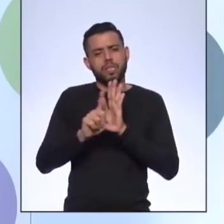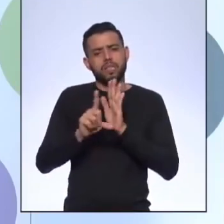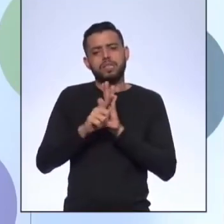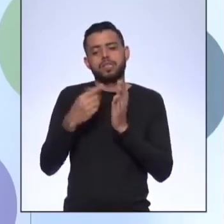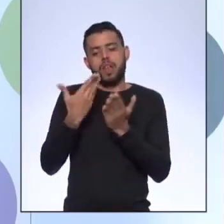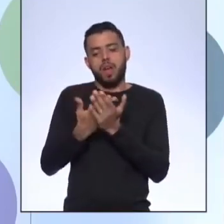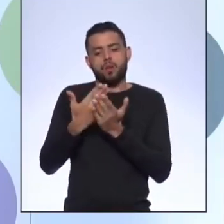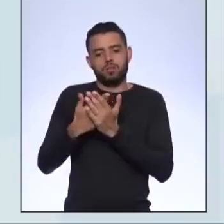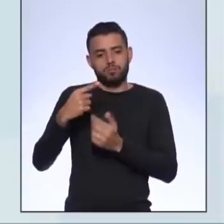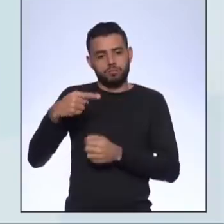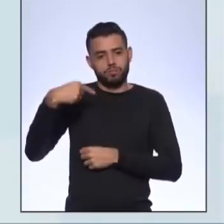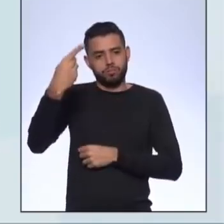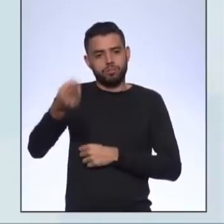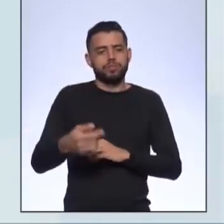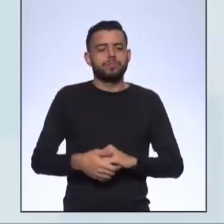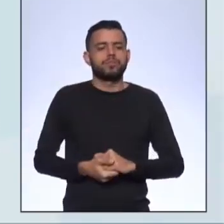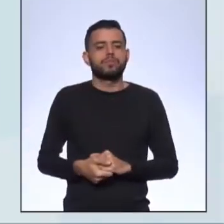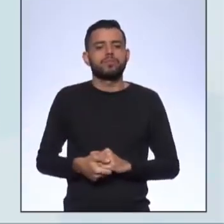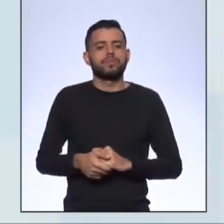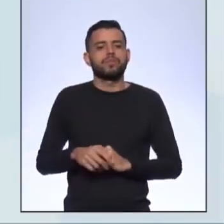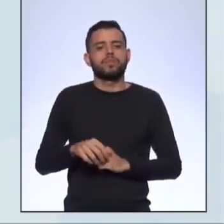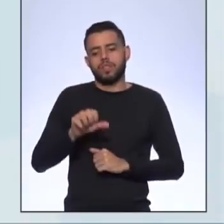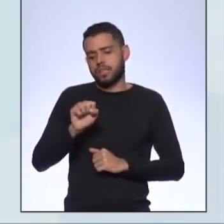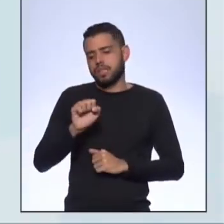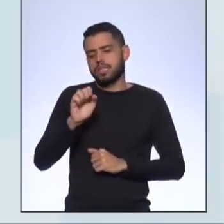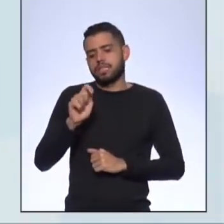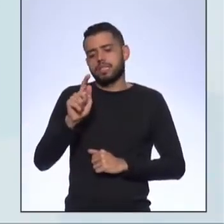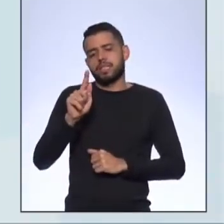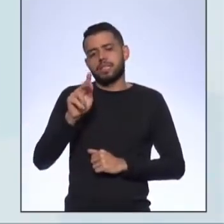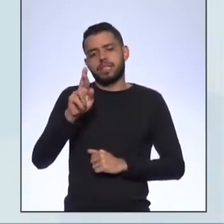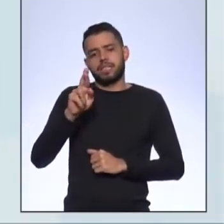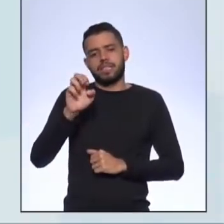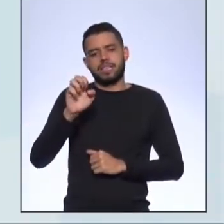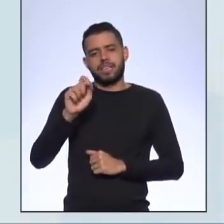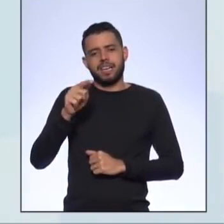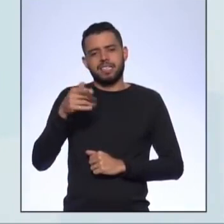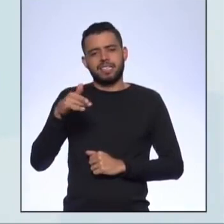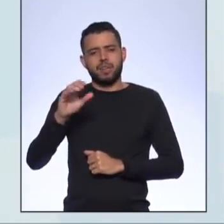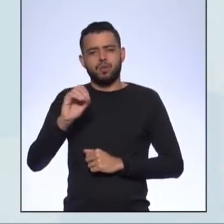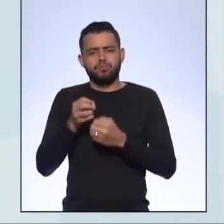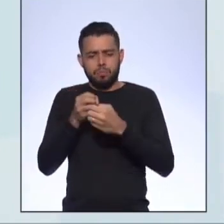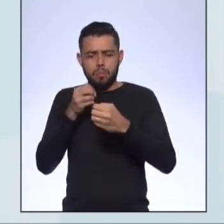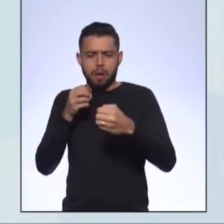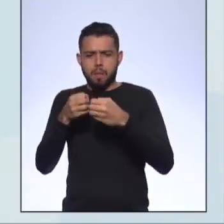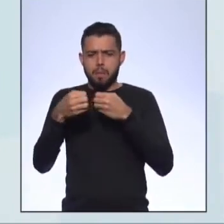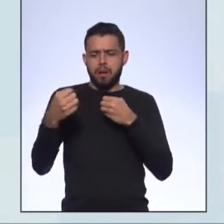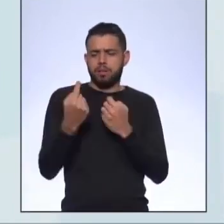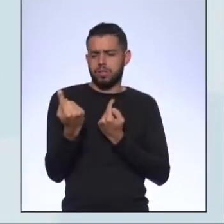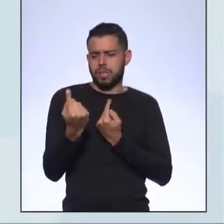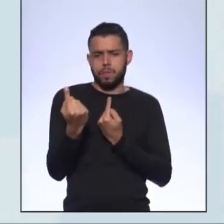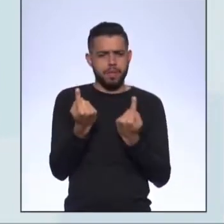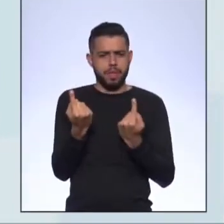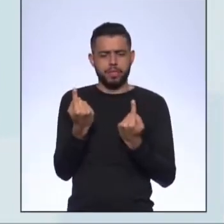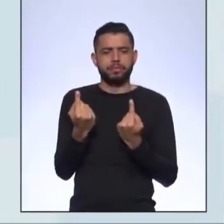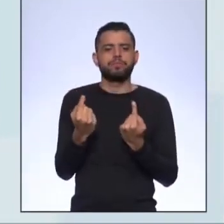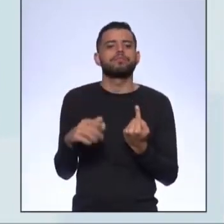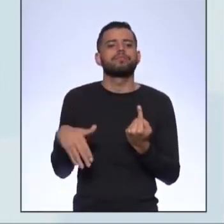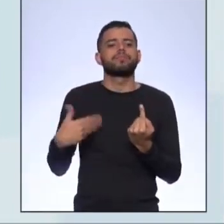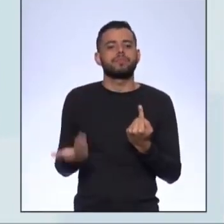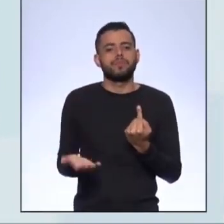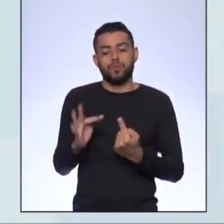aulas, é a lei da segregação independente. Então, ele diz o seguinte, os fatores, para 2 ou